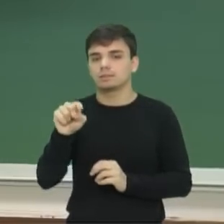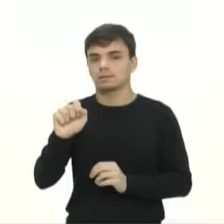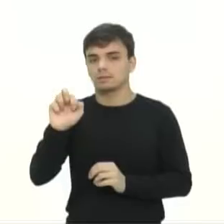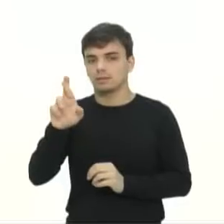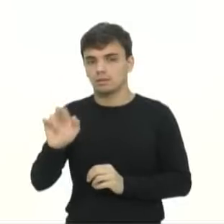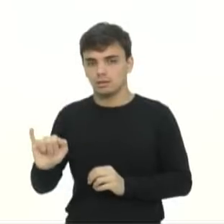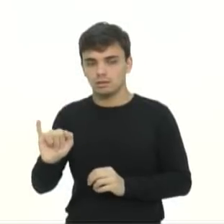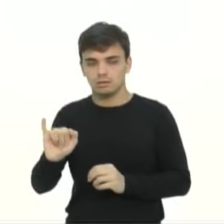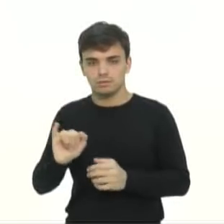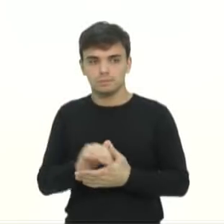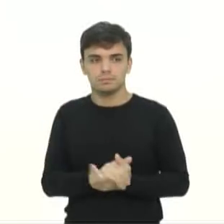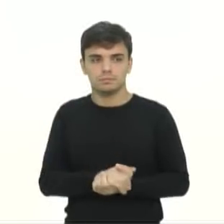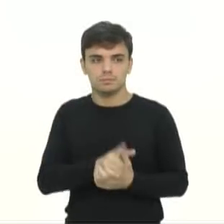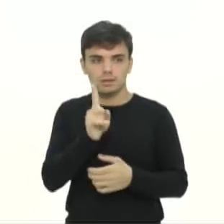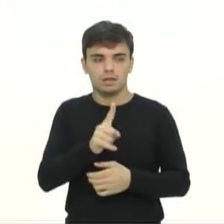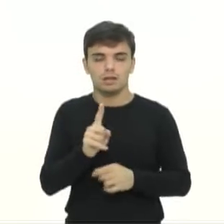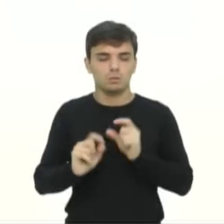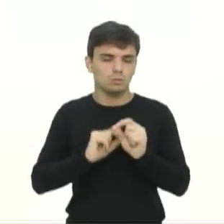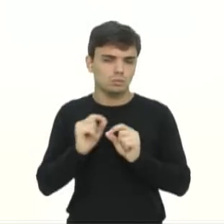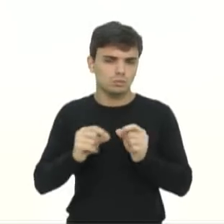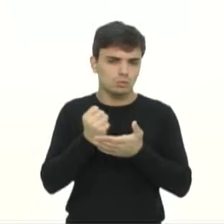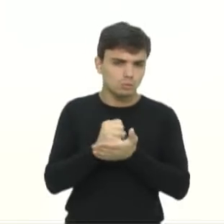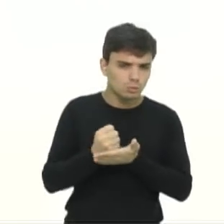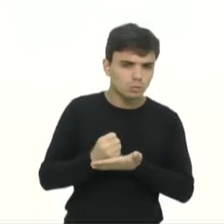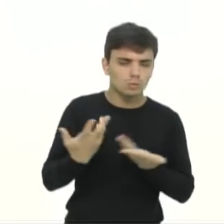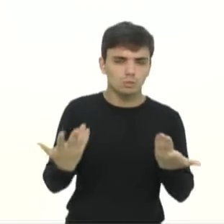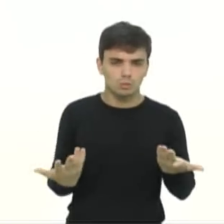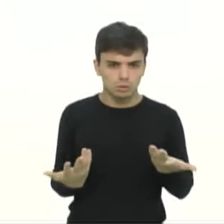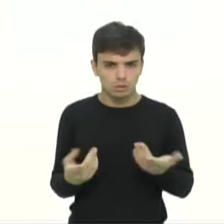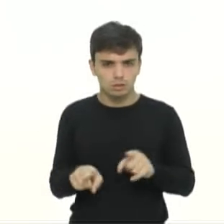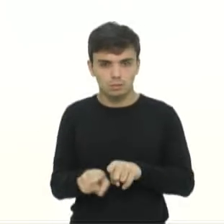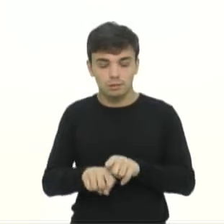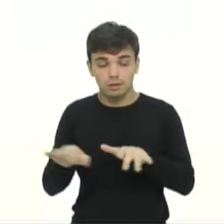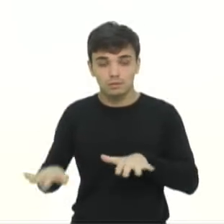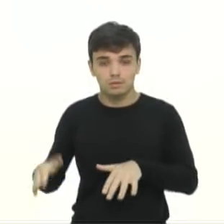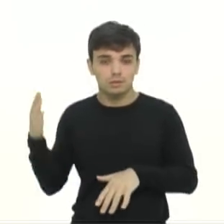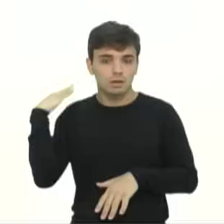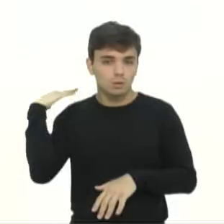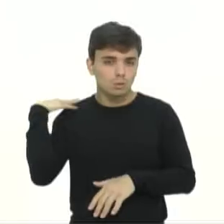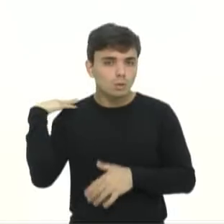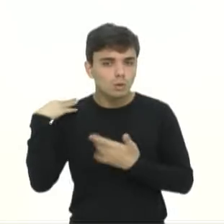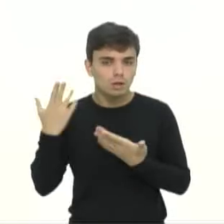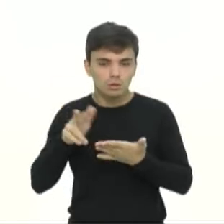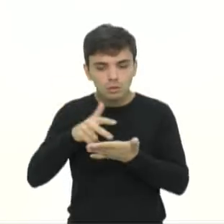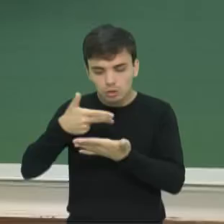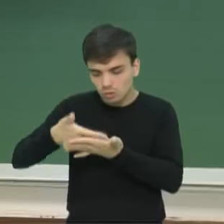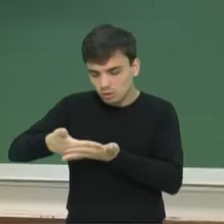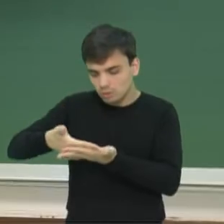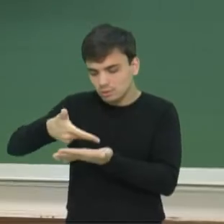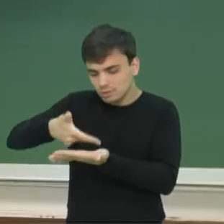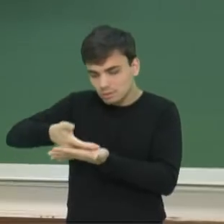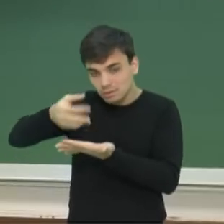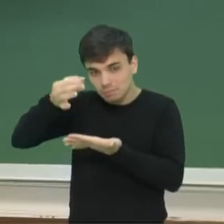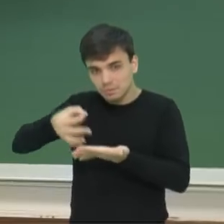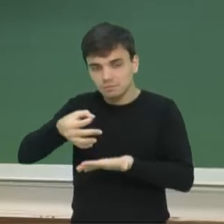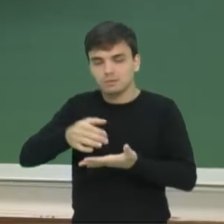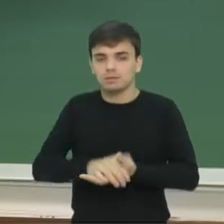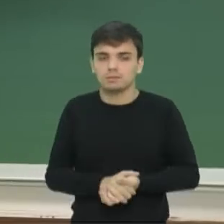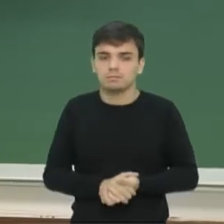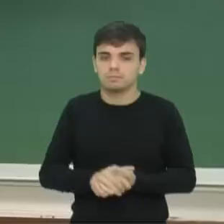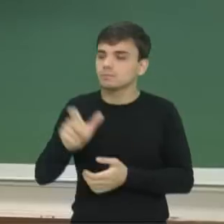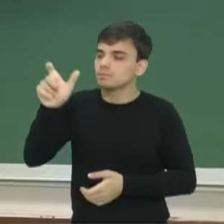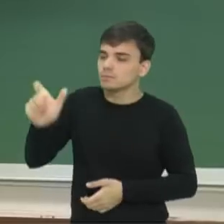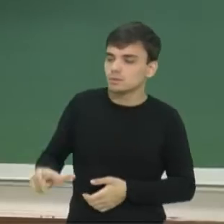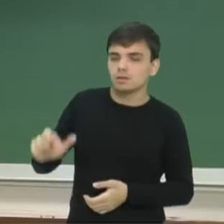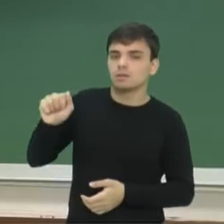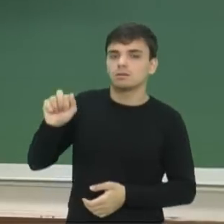ippon, que é velocidade, força e controle, e às vezes as costas não toca totalmente o tatame, né, de maneira perfeita, né, a arbitragem